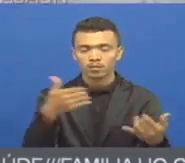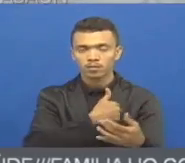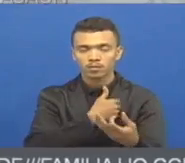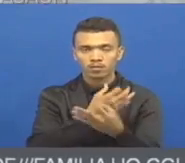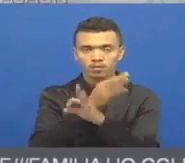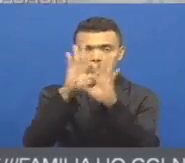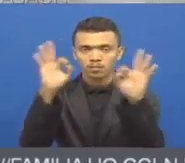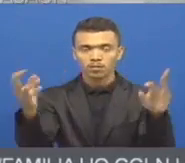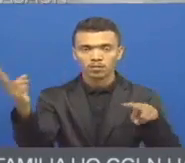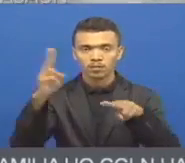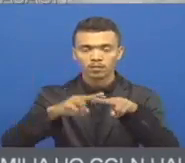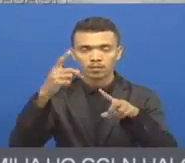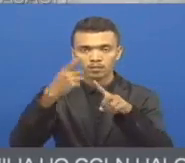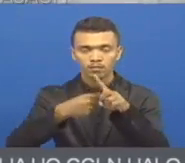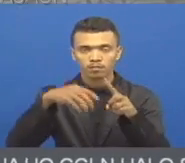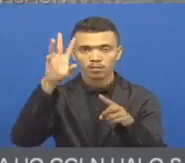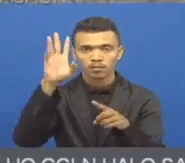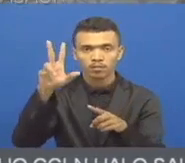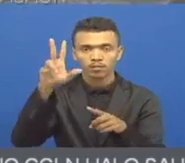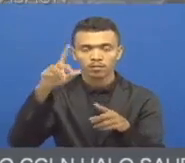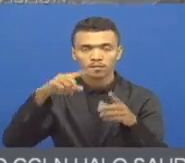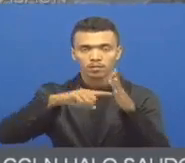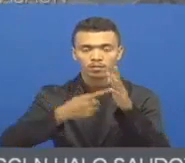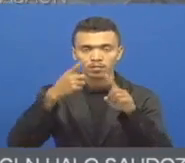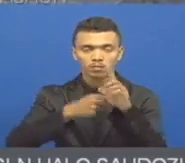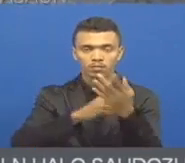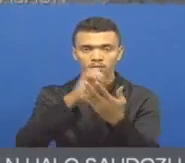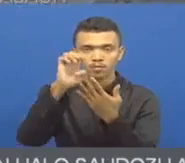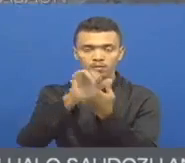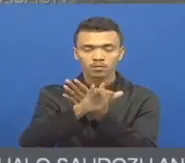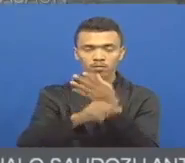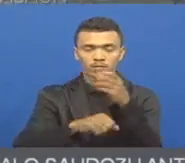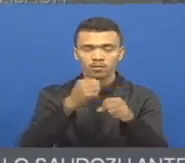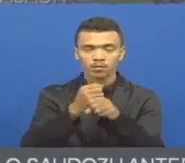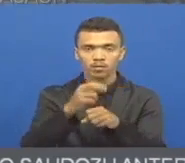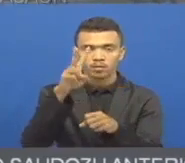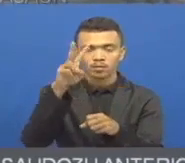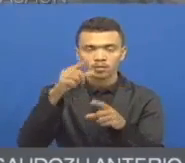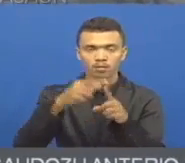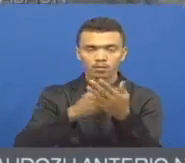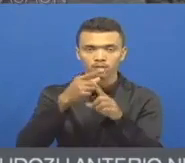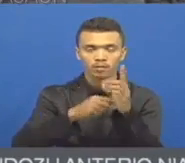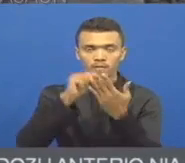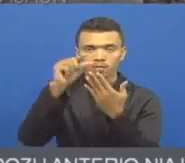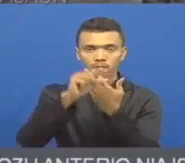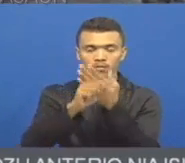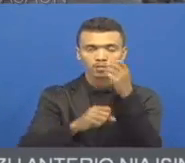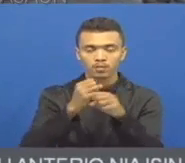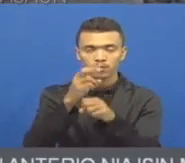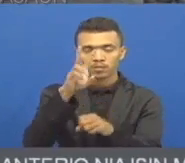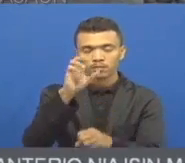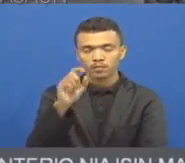halo extensão ba fulan tolutan. Husi fulan junho to fulan agosto tinan 2023. Husi